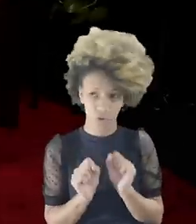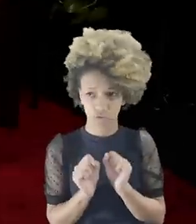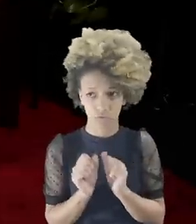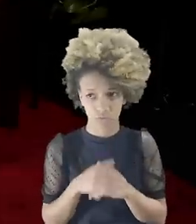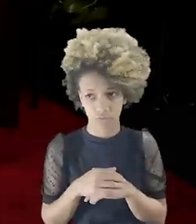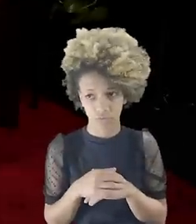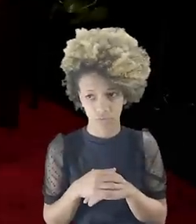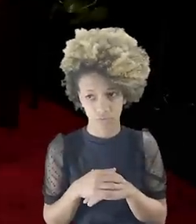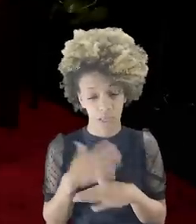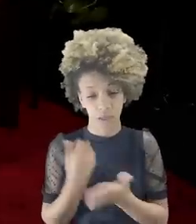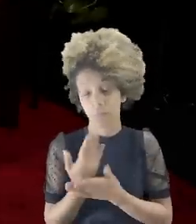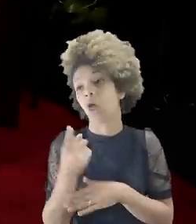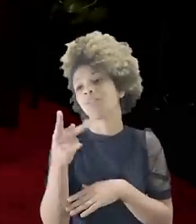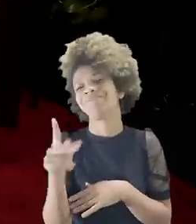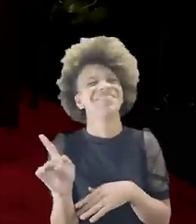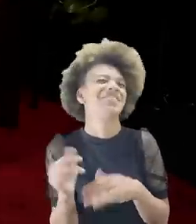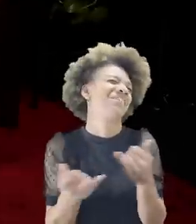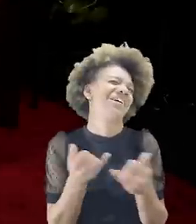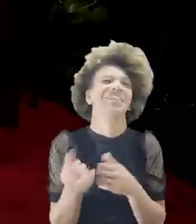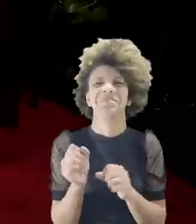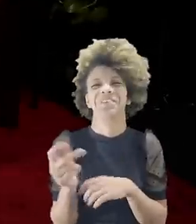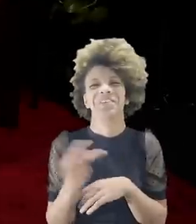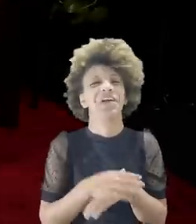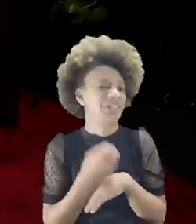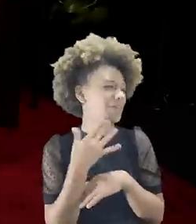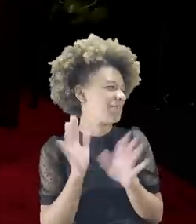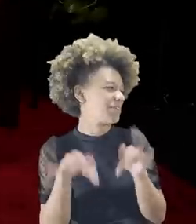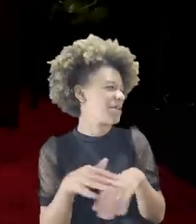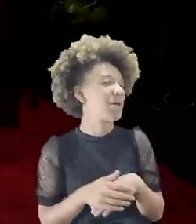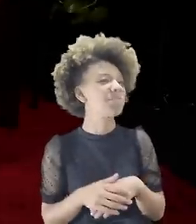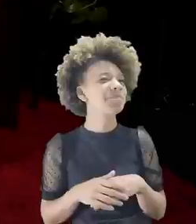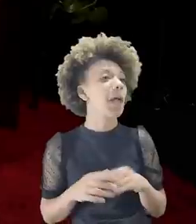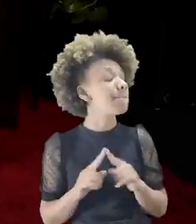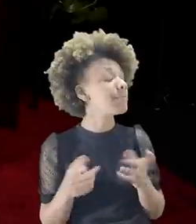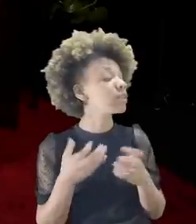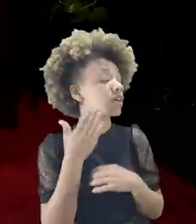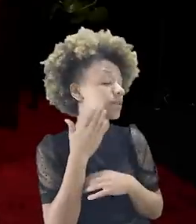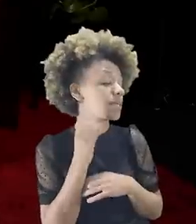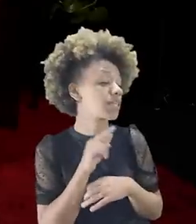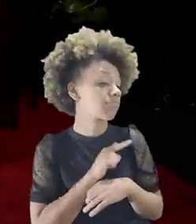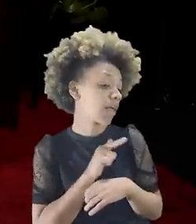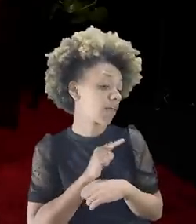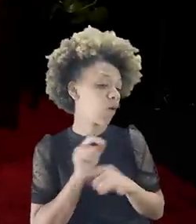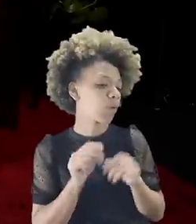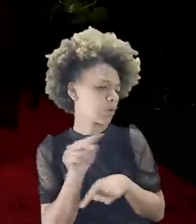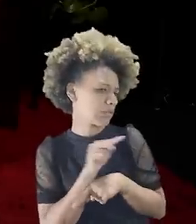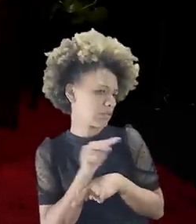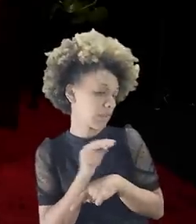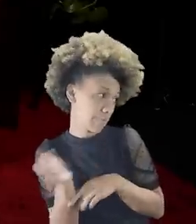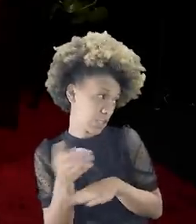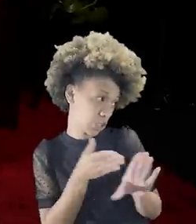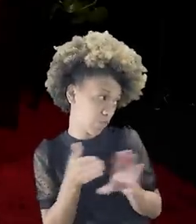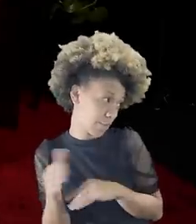foto enquanto se tivesse o podca Seria muito bom eu quero saber se tem alguém que a gente